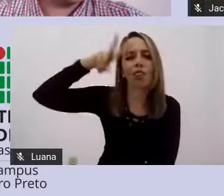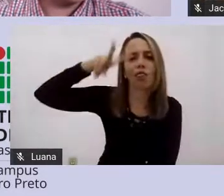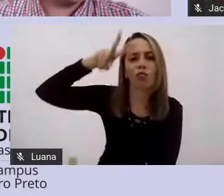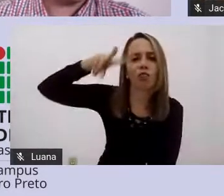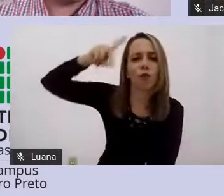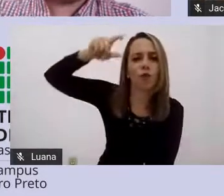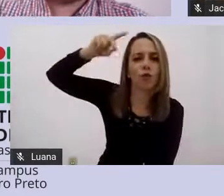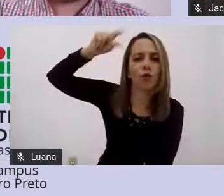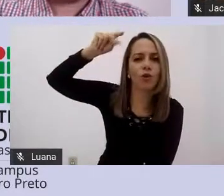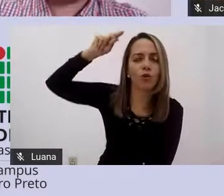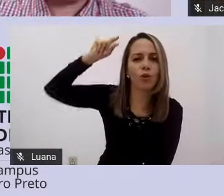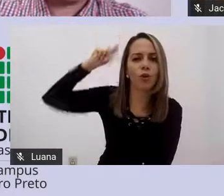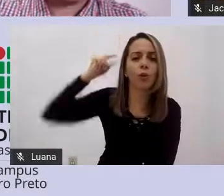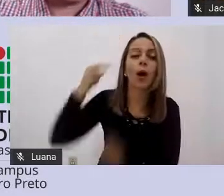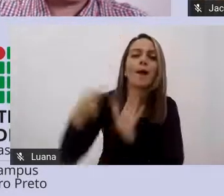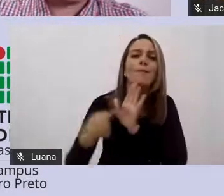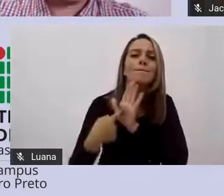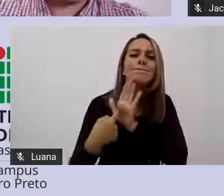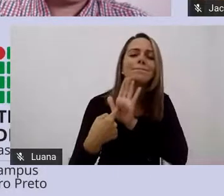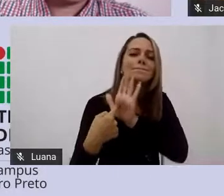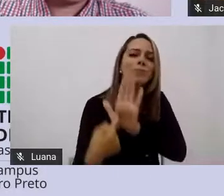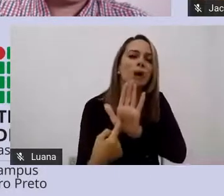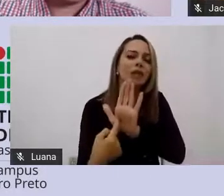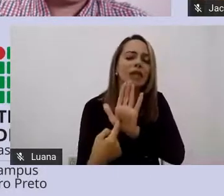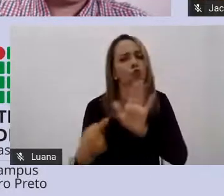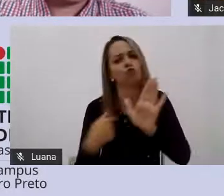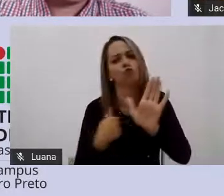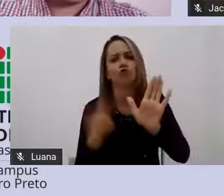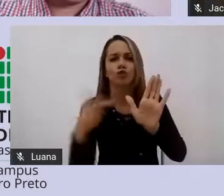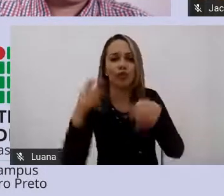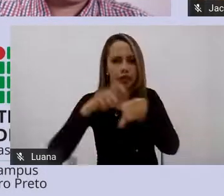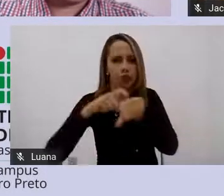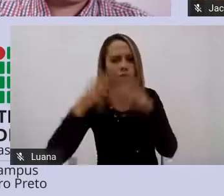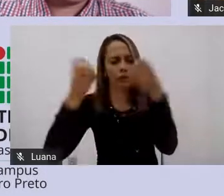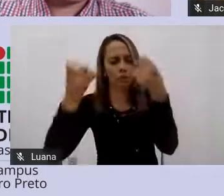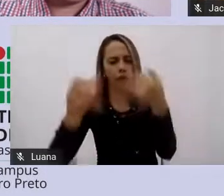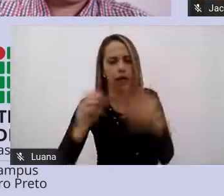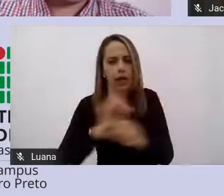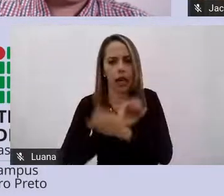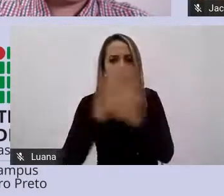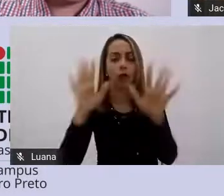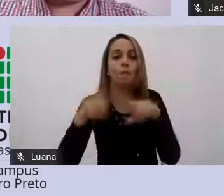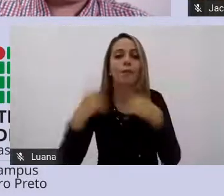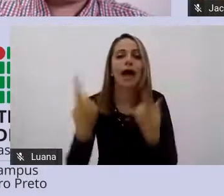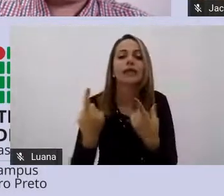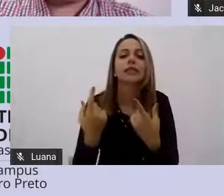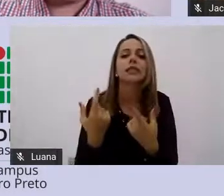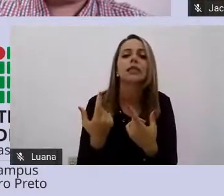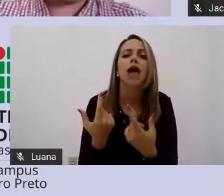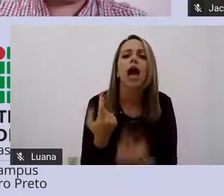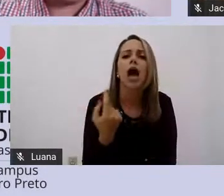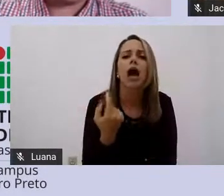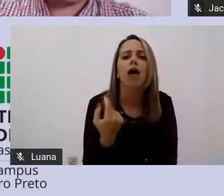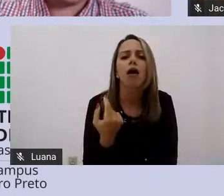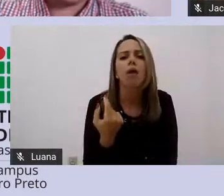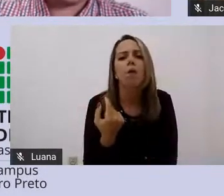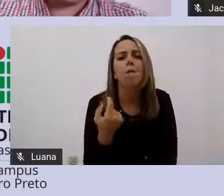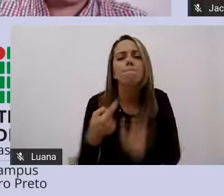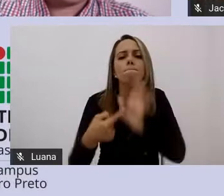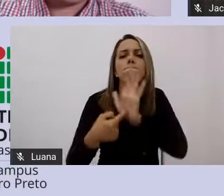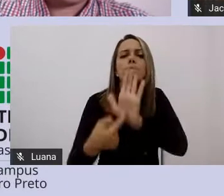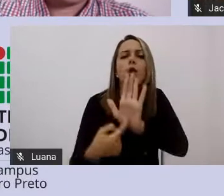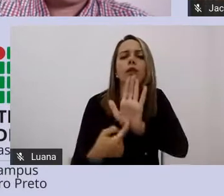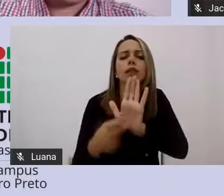forma, não tinha tempo de falar sobre elas, daquilo que eu estava falando. As últimas imagens fazem parte do livrinho do Zacarias